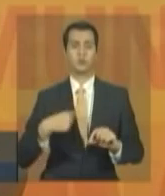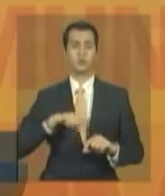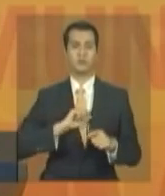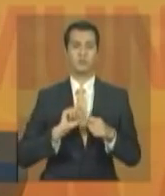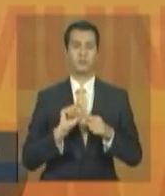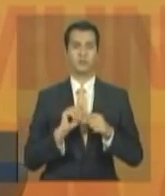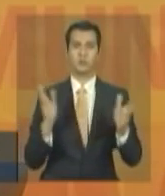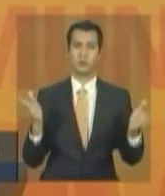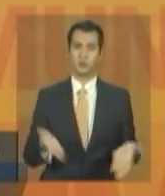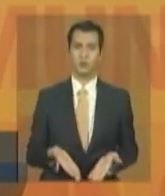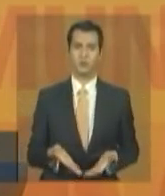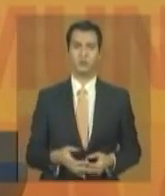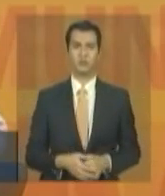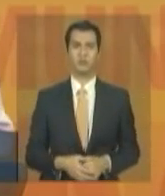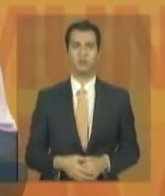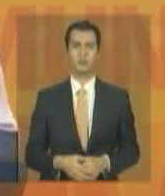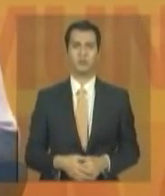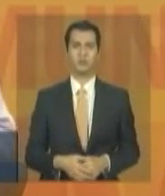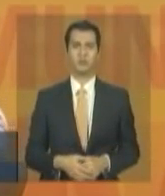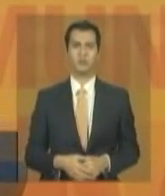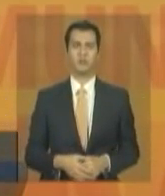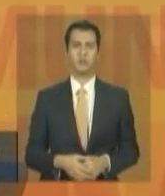aqui hoje é mais